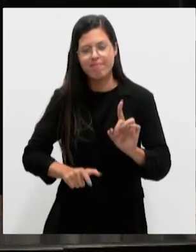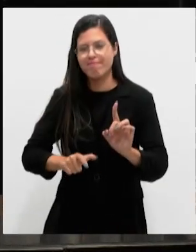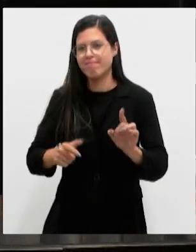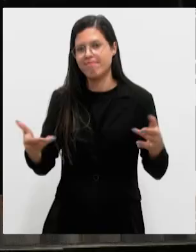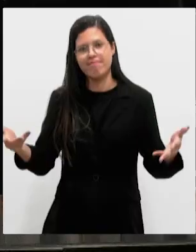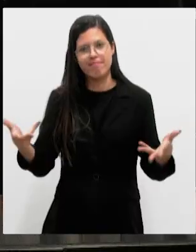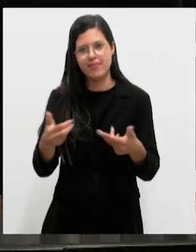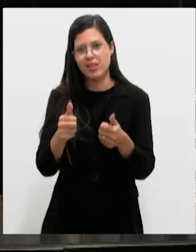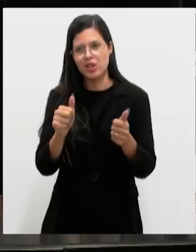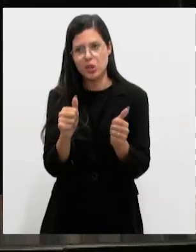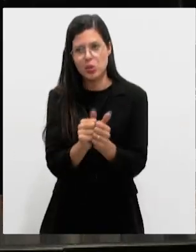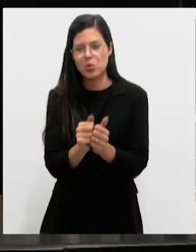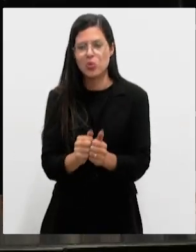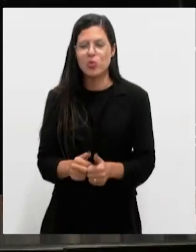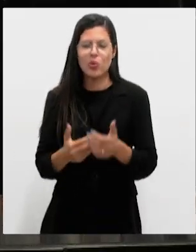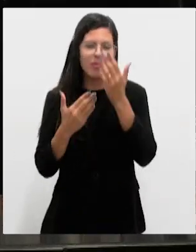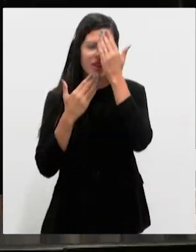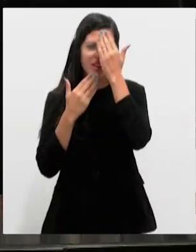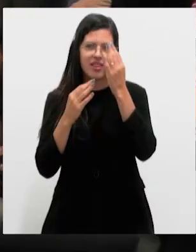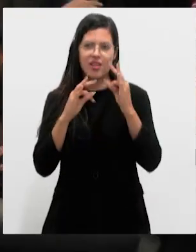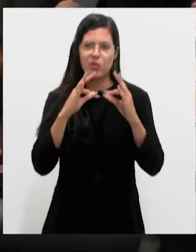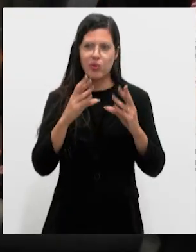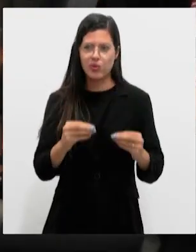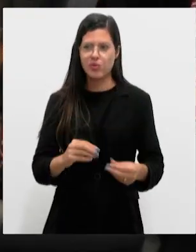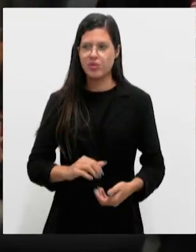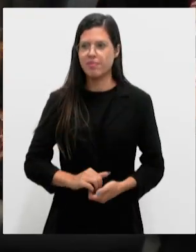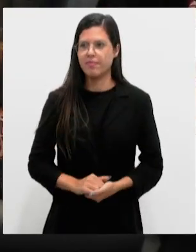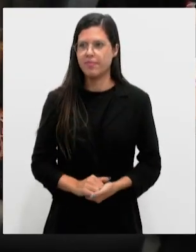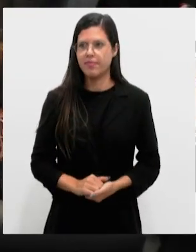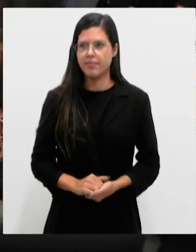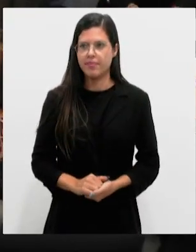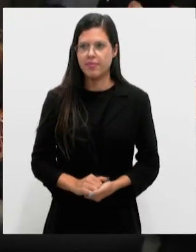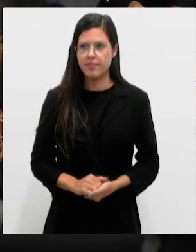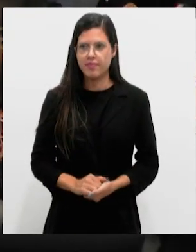estar junto com a deputada Luciana. Obrigado a todos vocês.